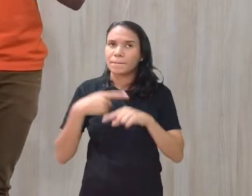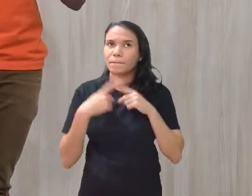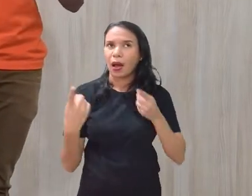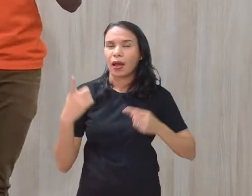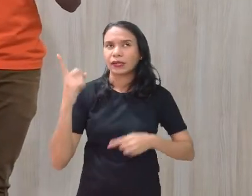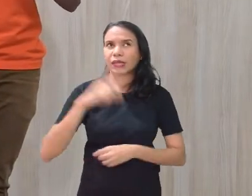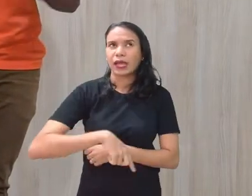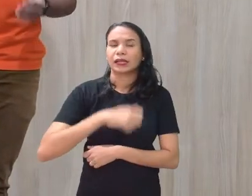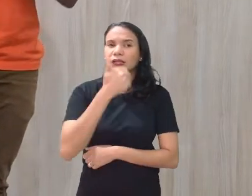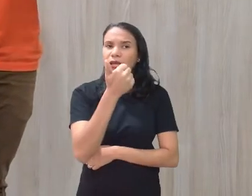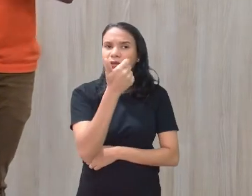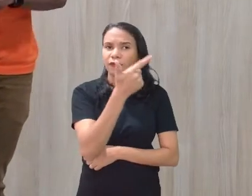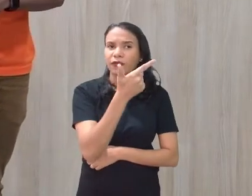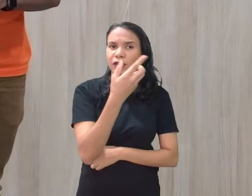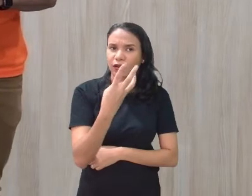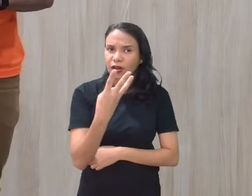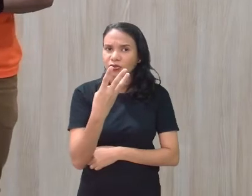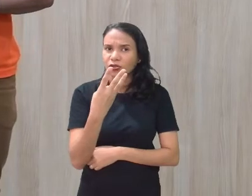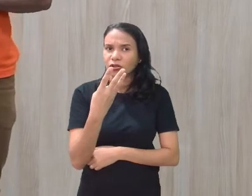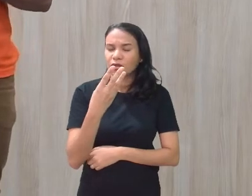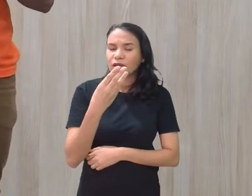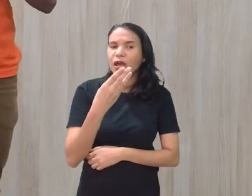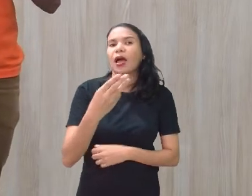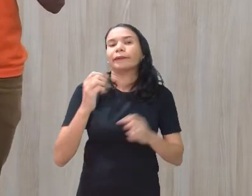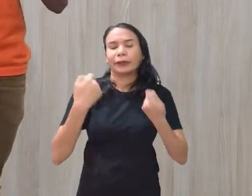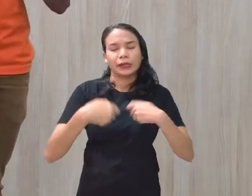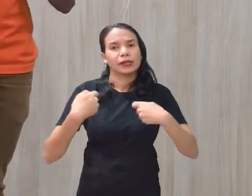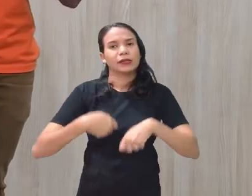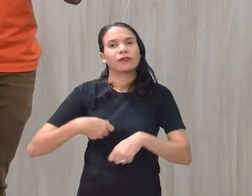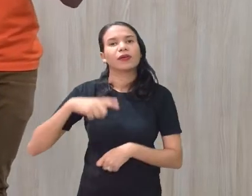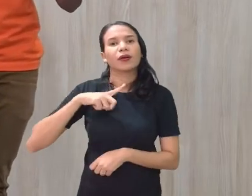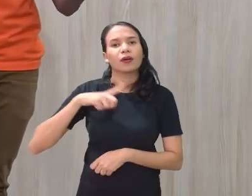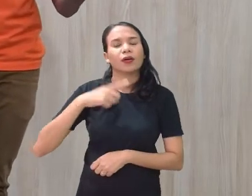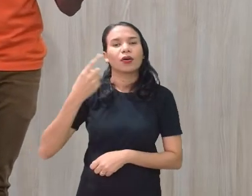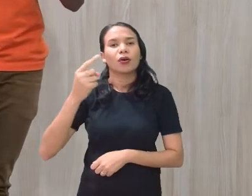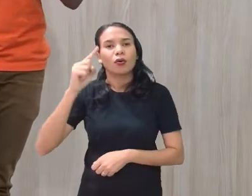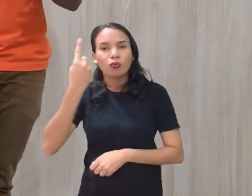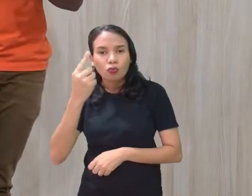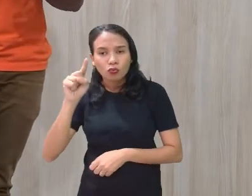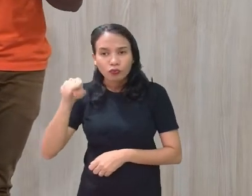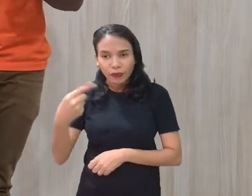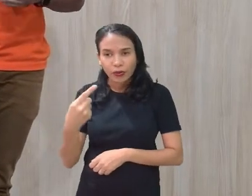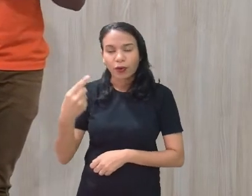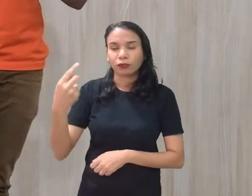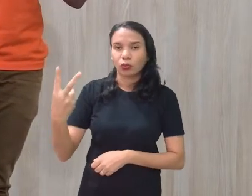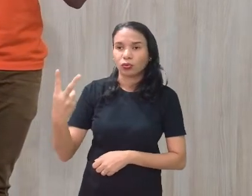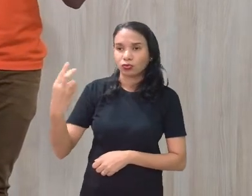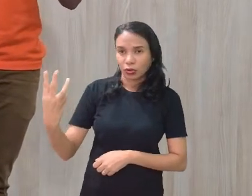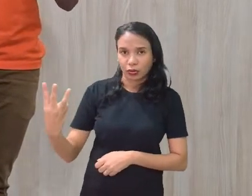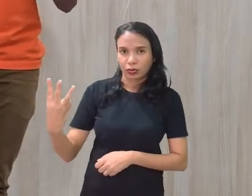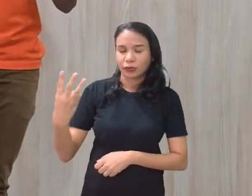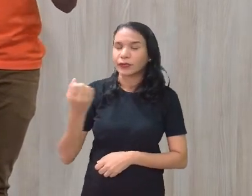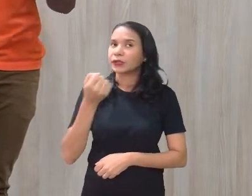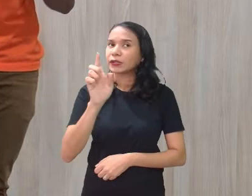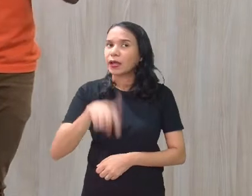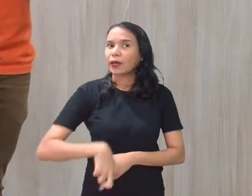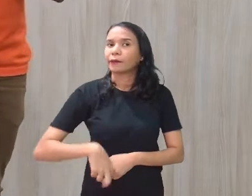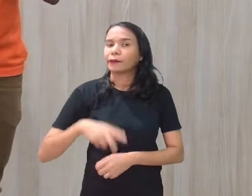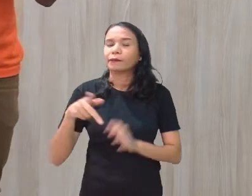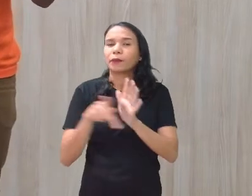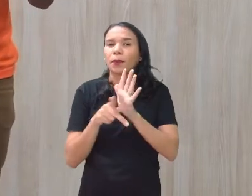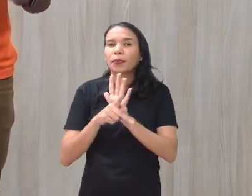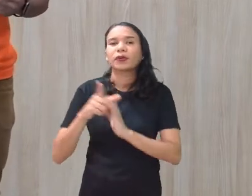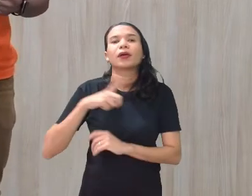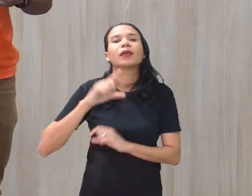fosse 123 centésimos, a vírgula teria que ficar entre o 1 e o 2. E se fosse 123